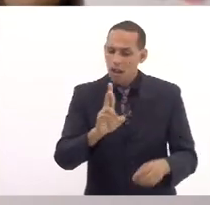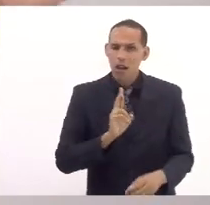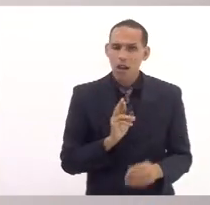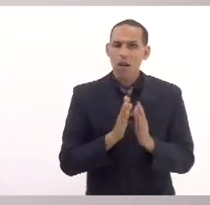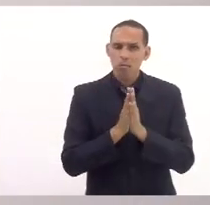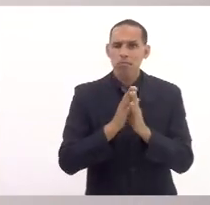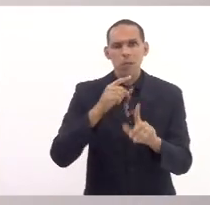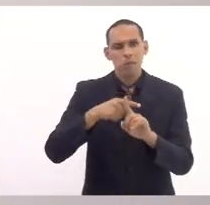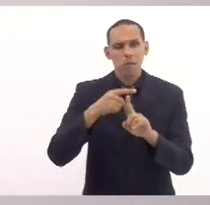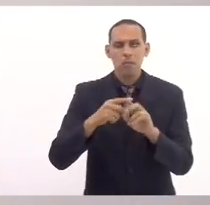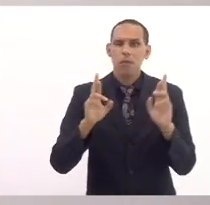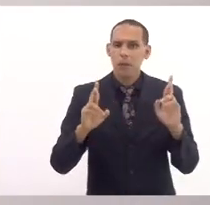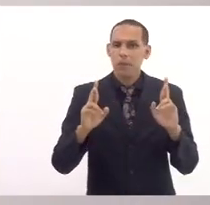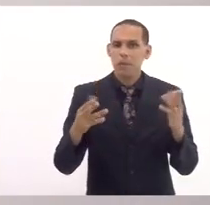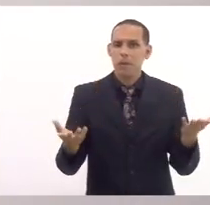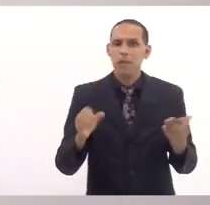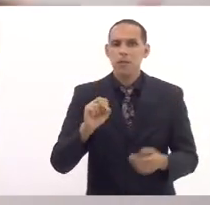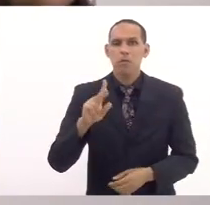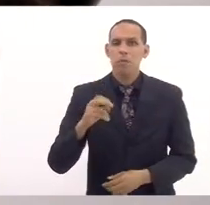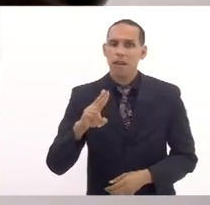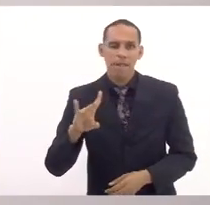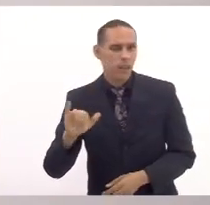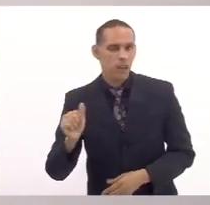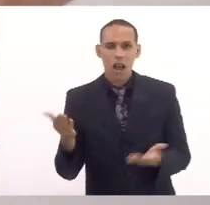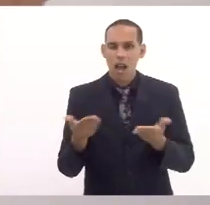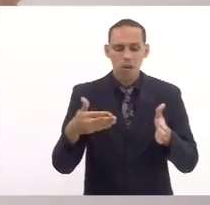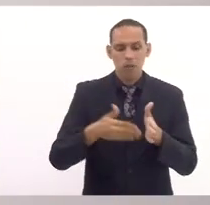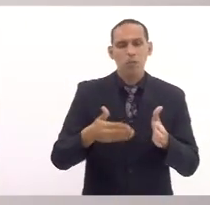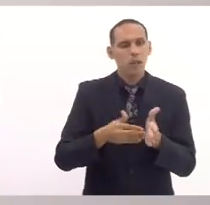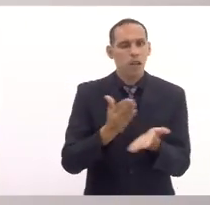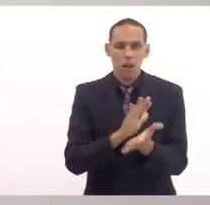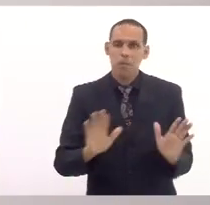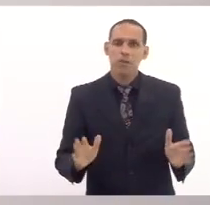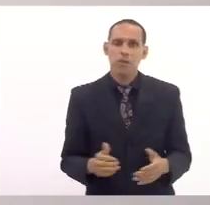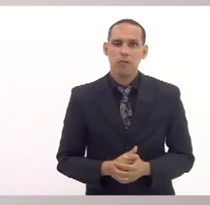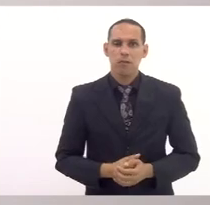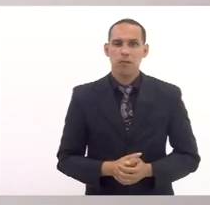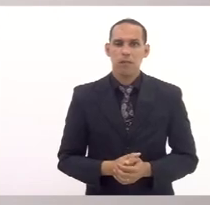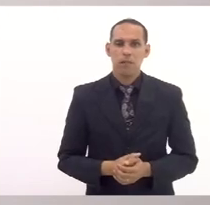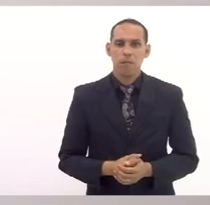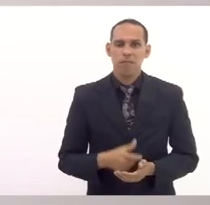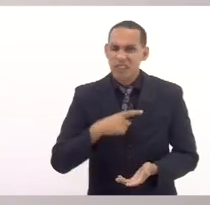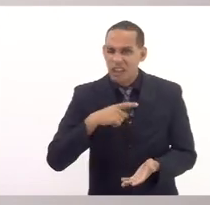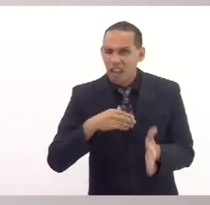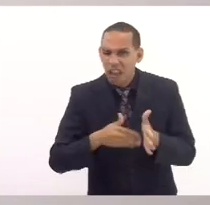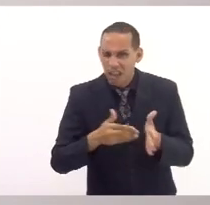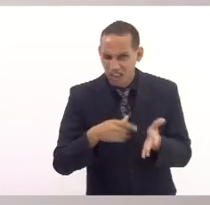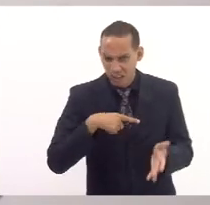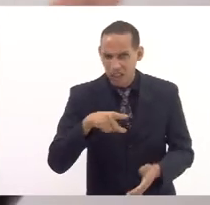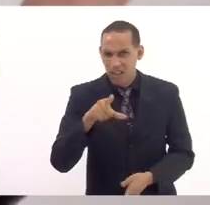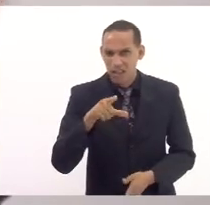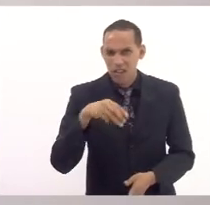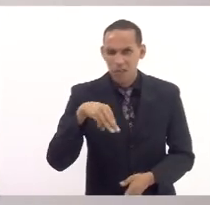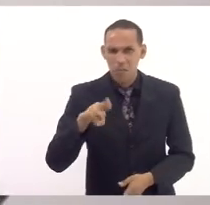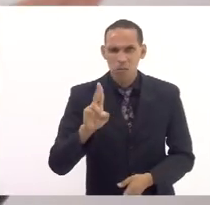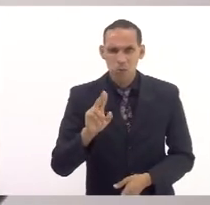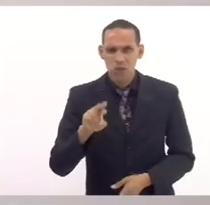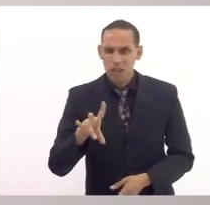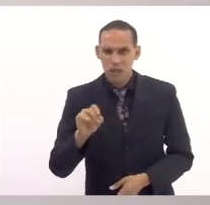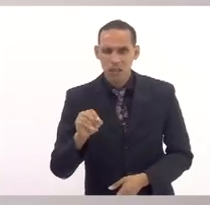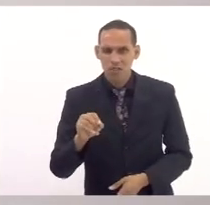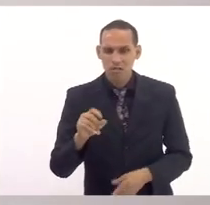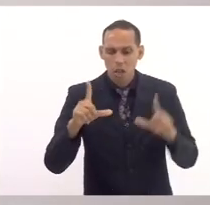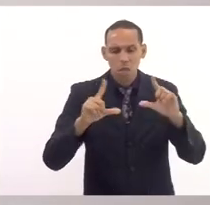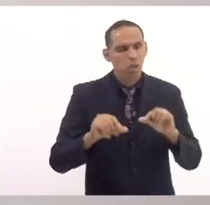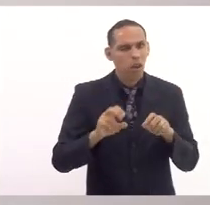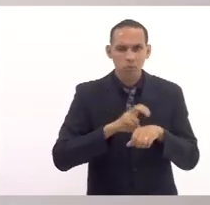positiva, está certo? Por parte da Supervia, que agora não tem mais impedimento. Acabou a pandemia. Tem algum impedimento agora, Murilo? Acabou a pandemia, não tem mais